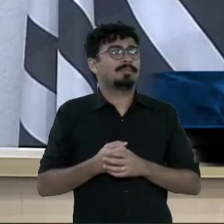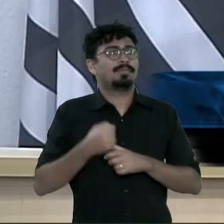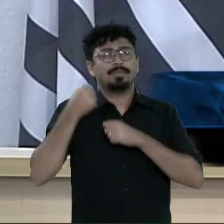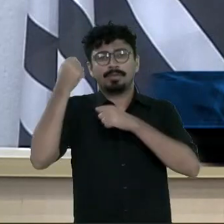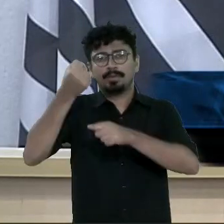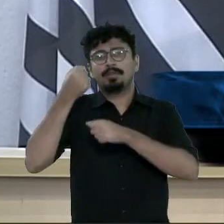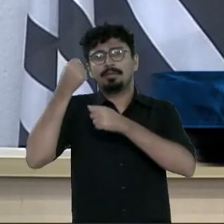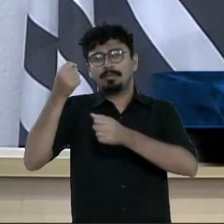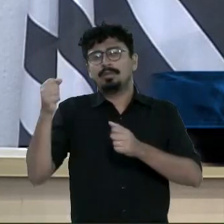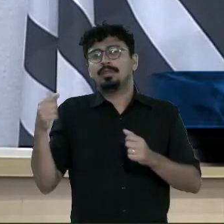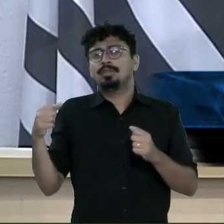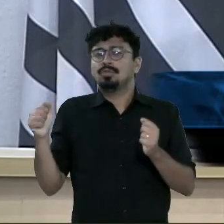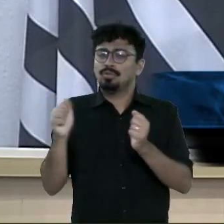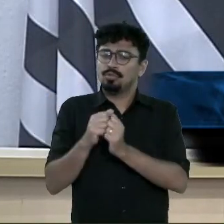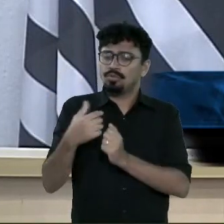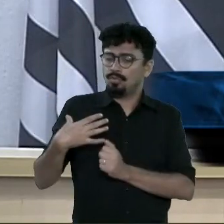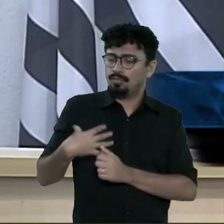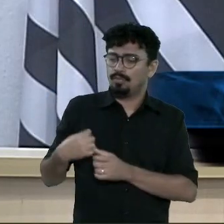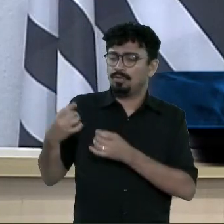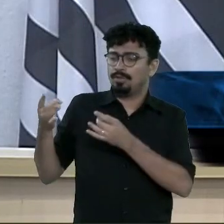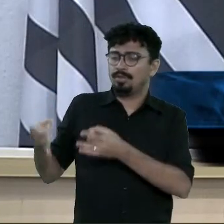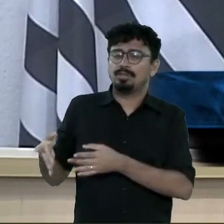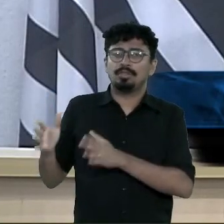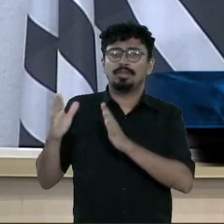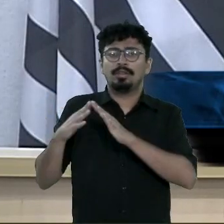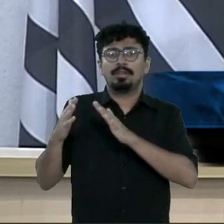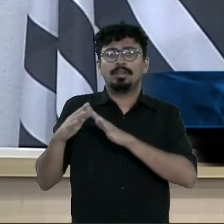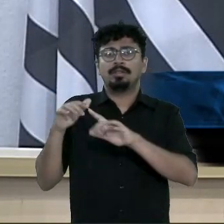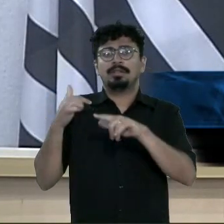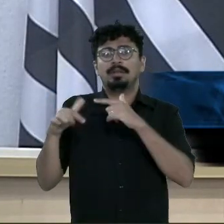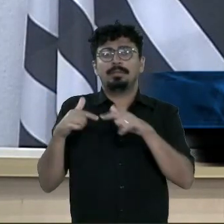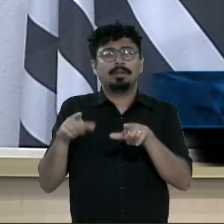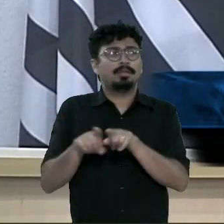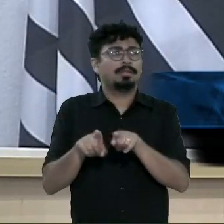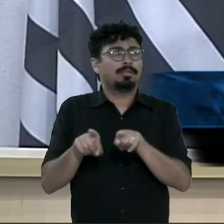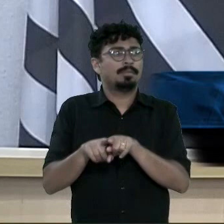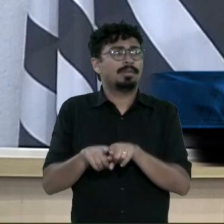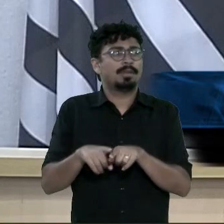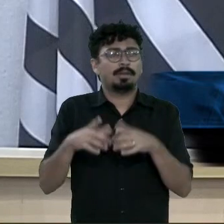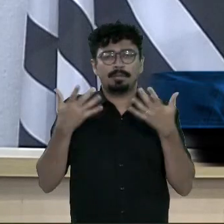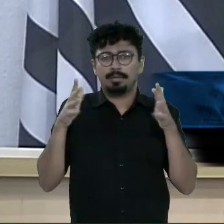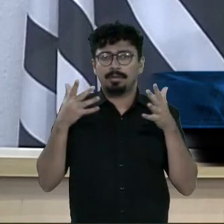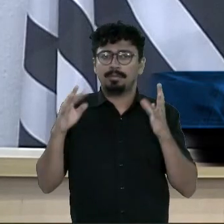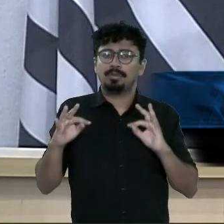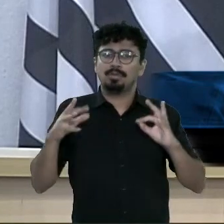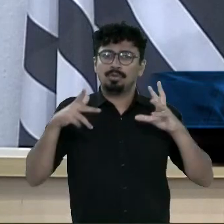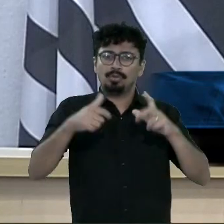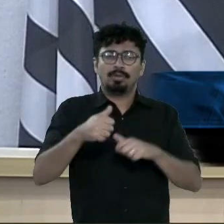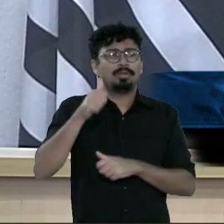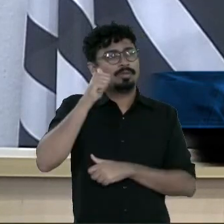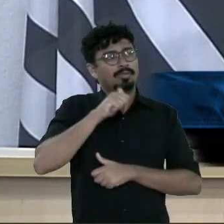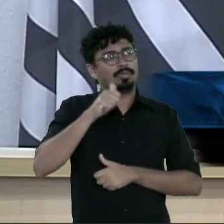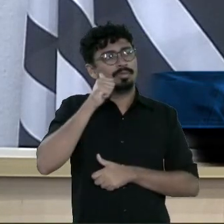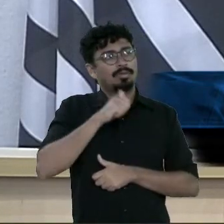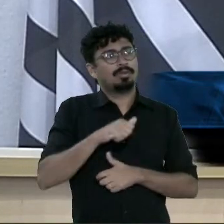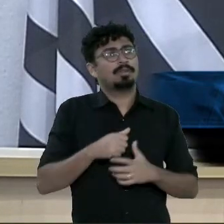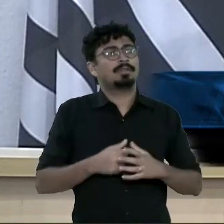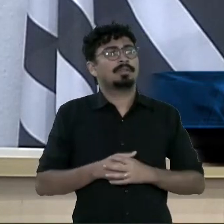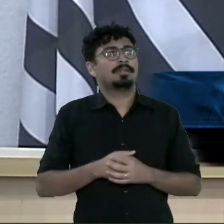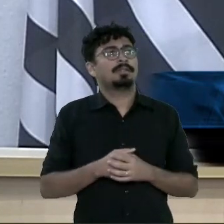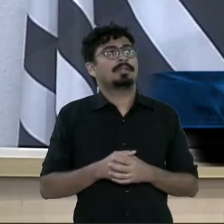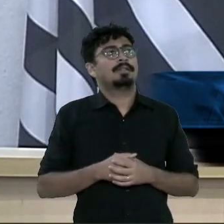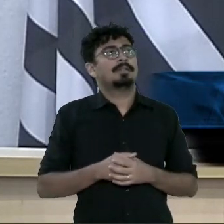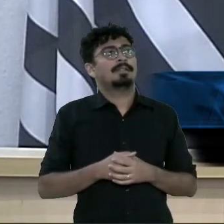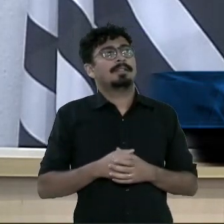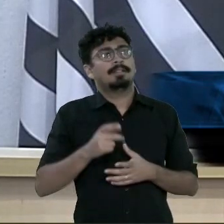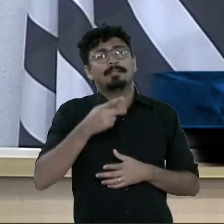A vereadora Vivi da Rádio afirmou que as alterações viárias da cidade prejudicaram os comerciantes da rua Dona Chiquinha de Matos, no centro. Também queria